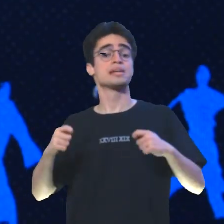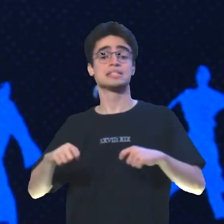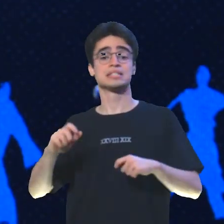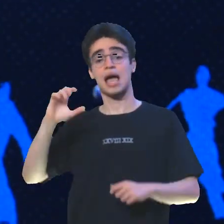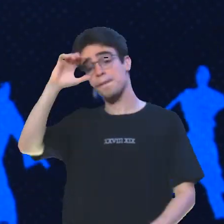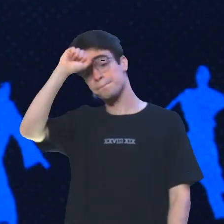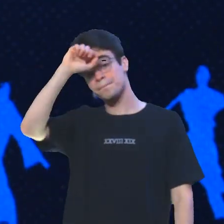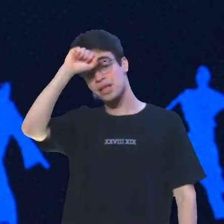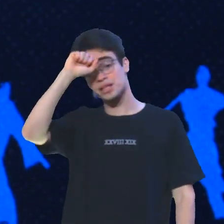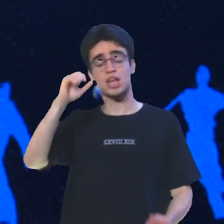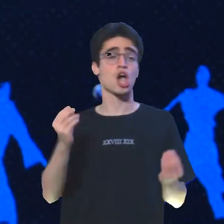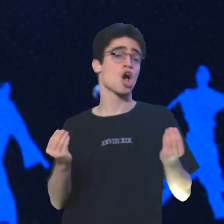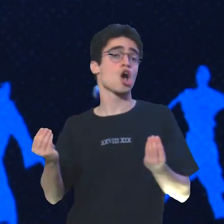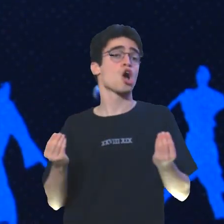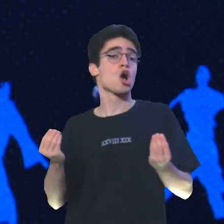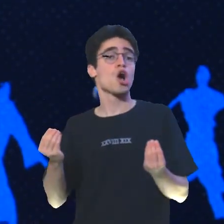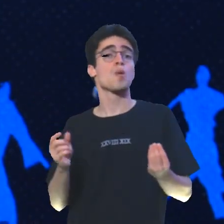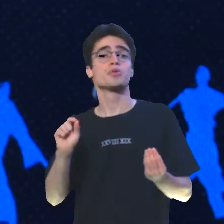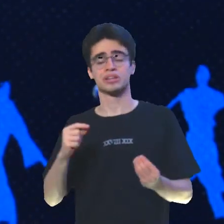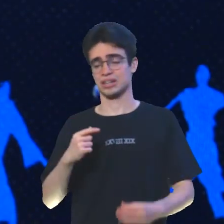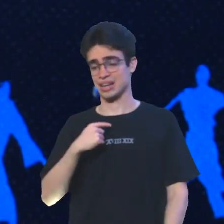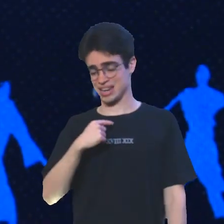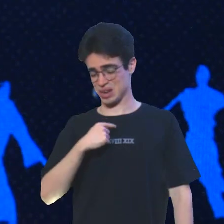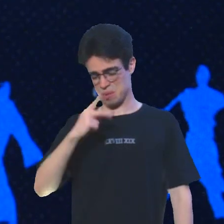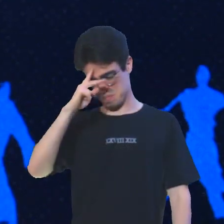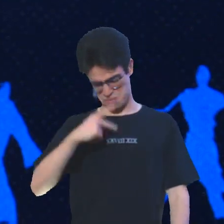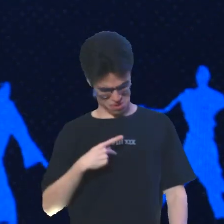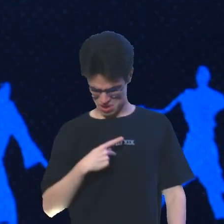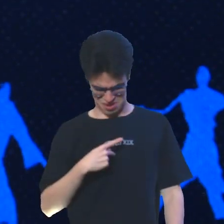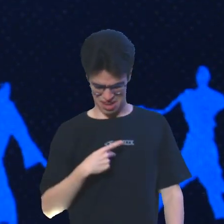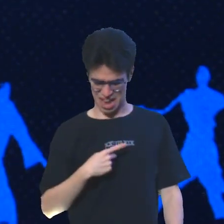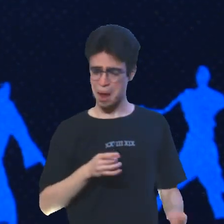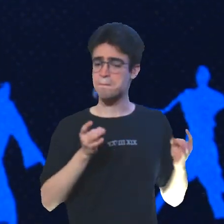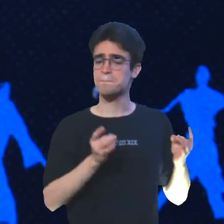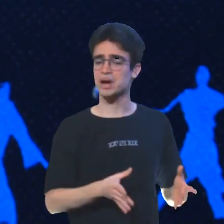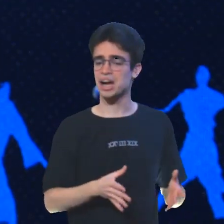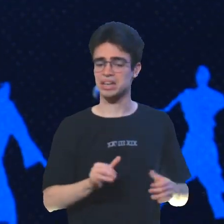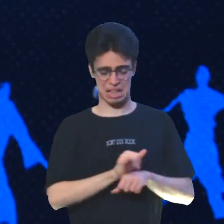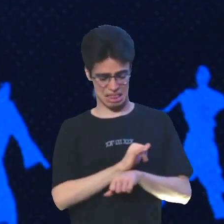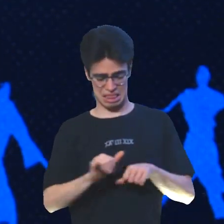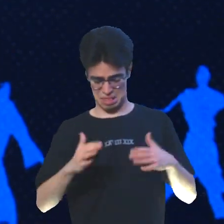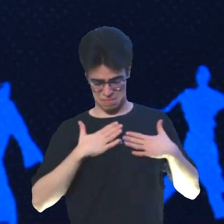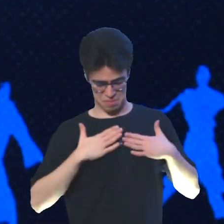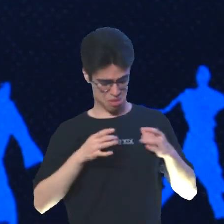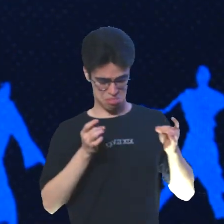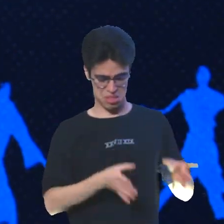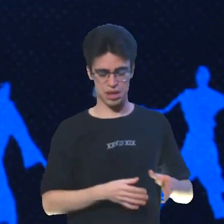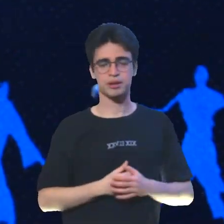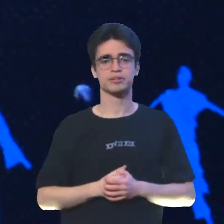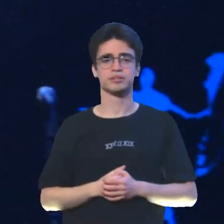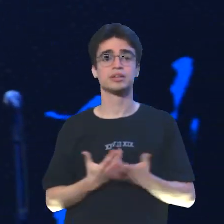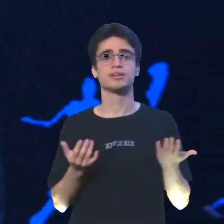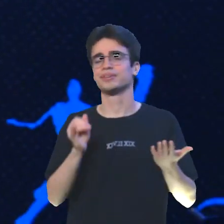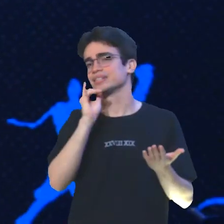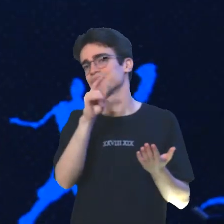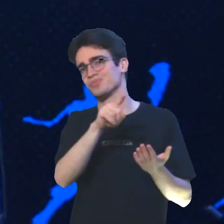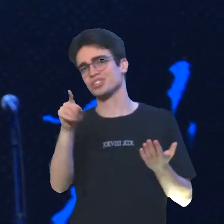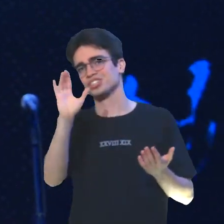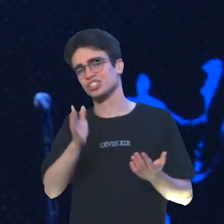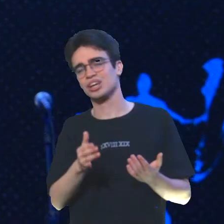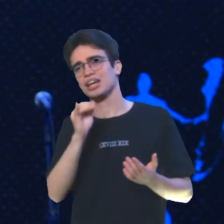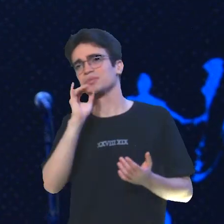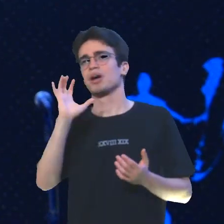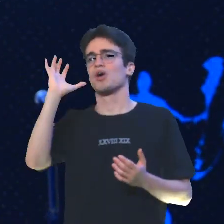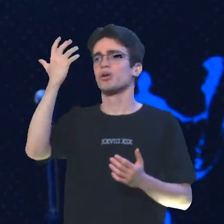aprender a abandonar a confiança em seus próprios recursos. Eu não sei se você já passou por algo que